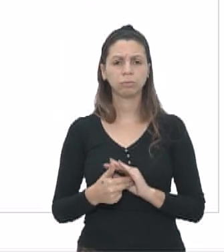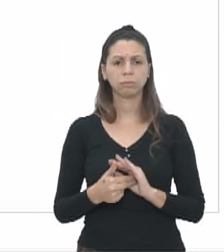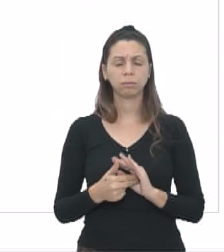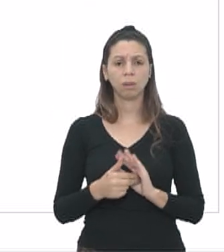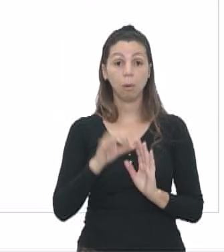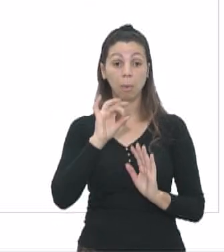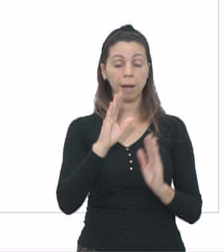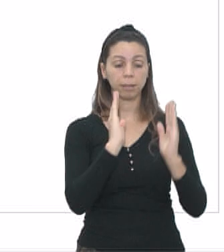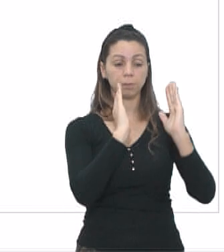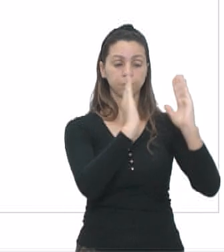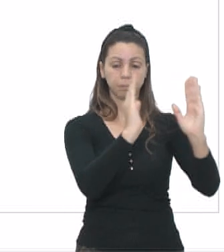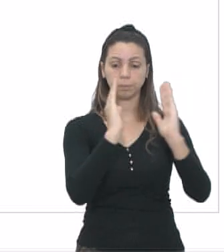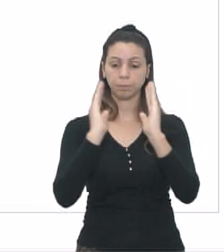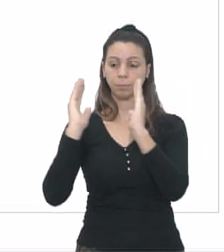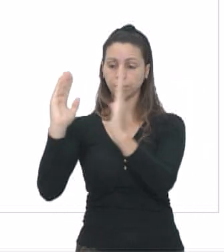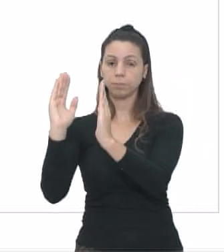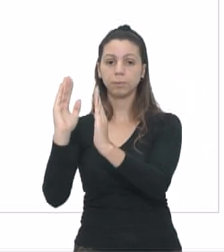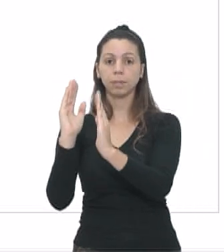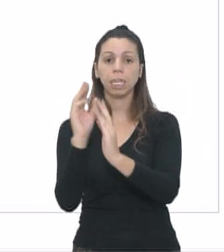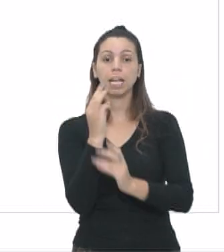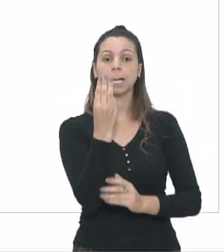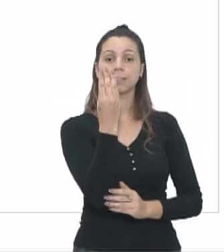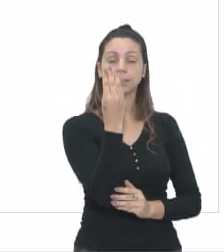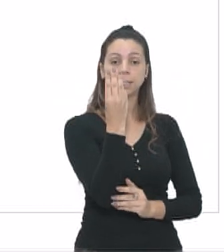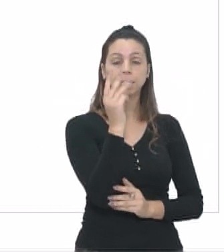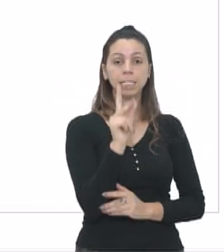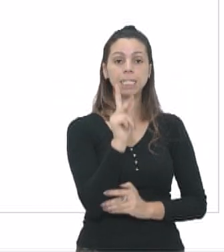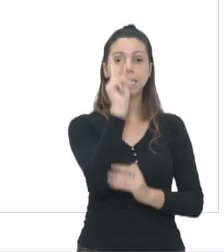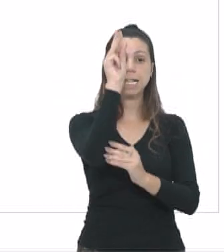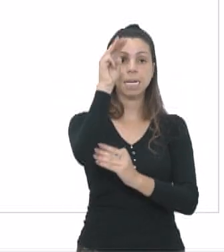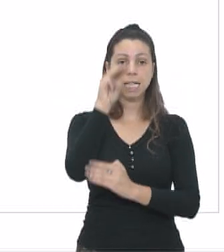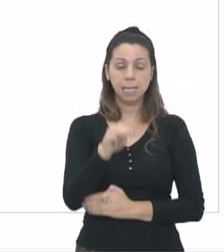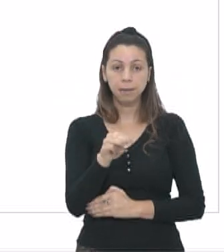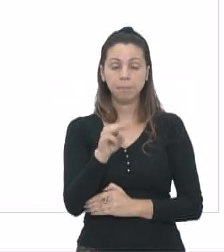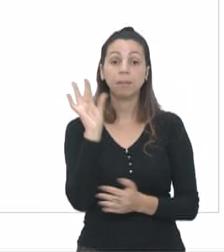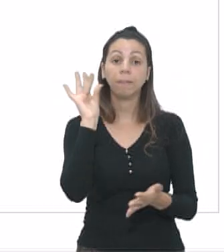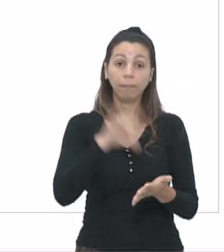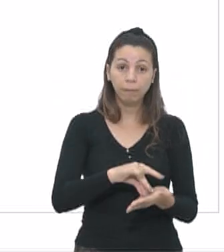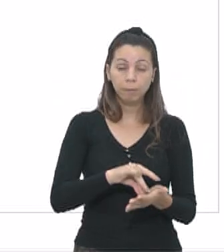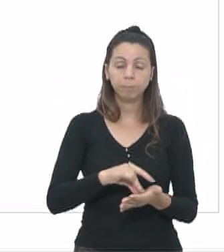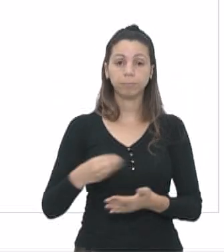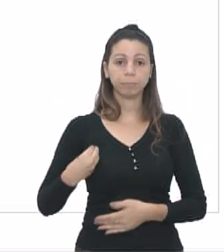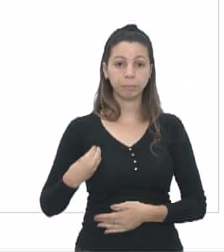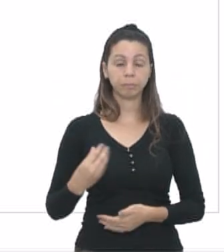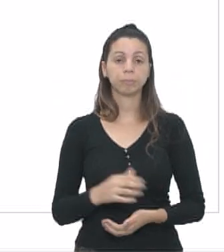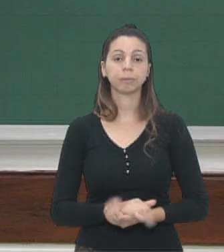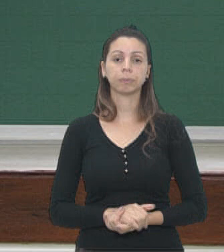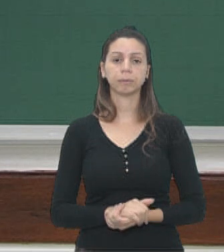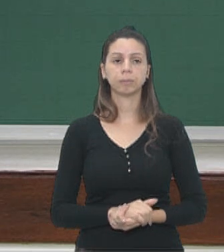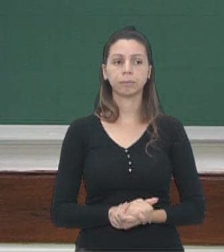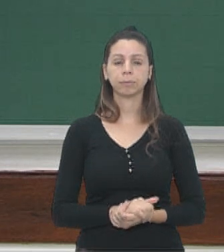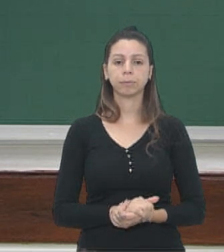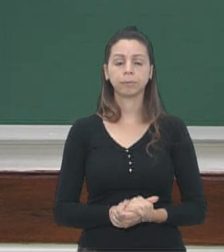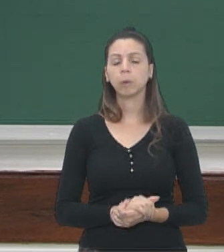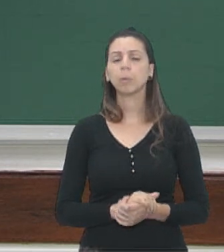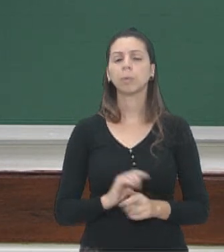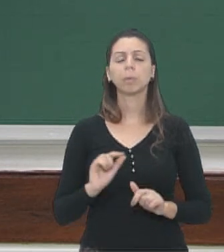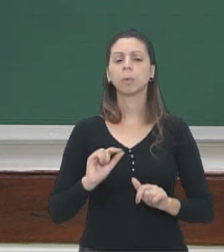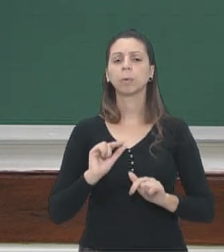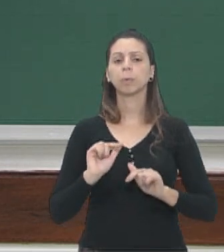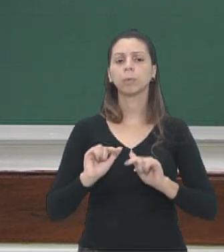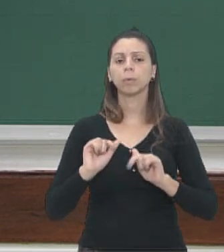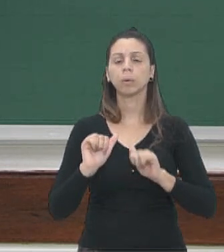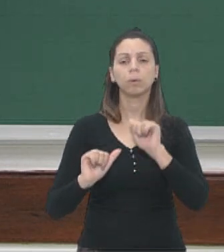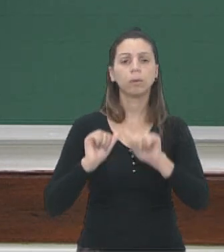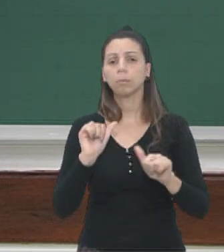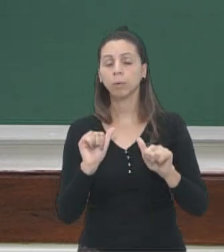intervalo destes vale 3 quilômetros na realidade. Então, é igual a outra. O que mudou? A